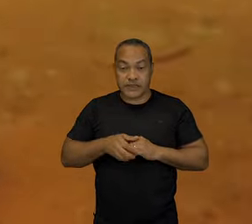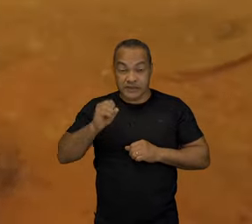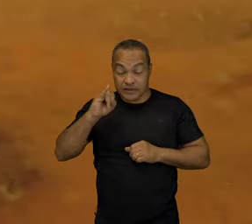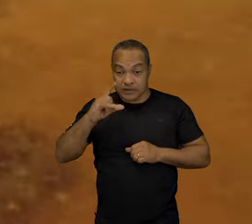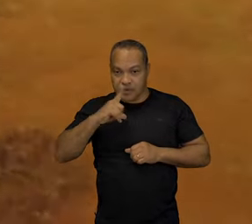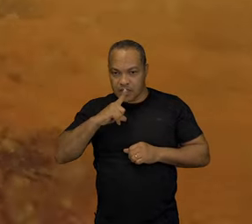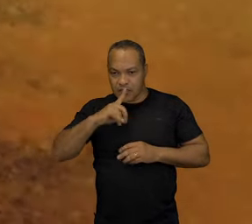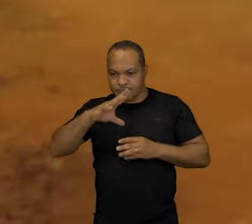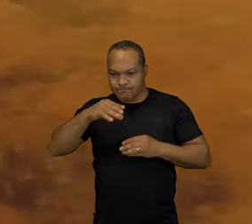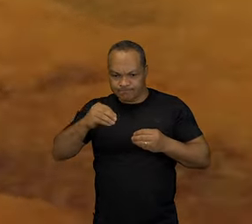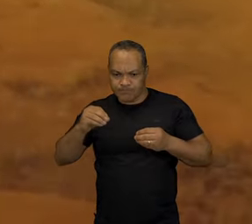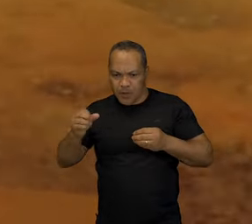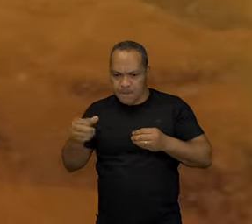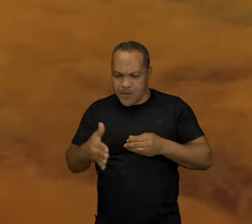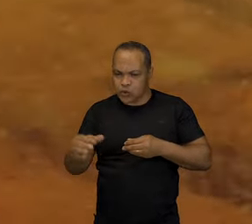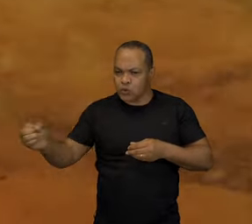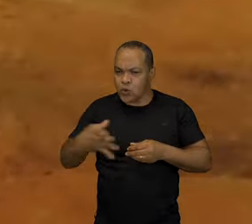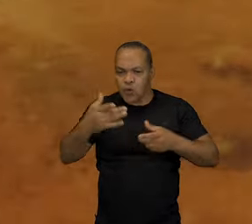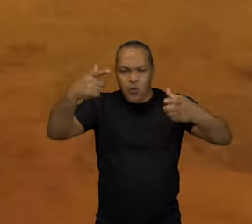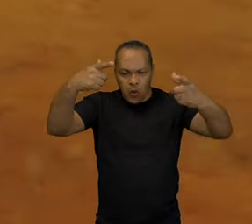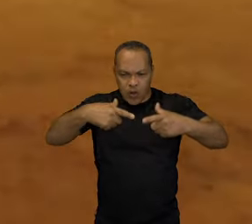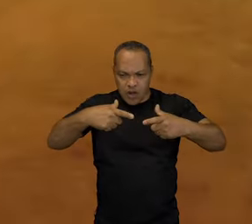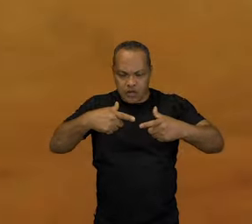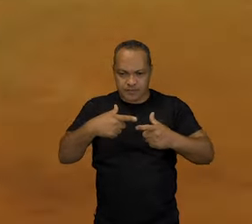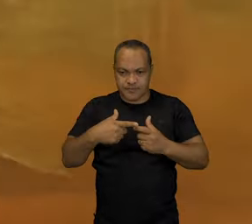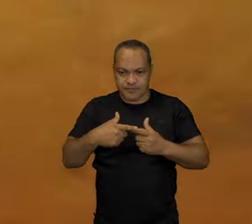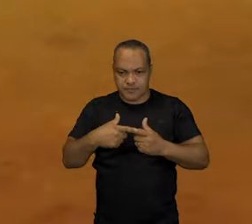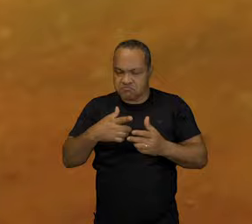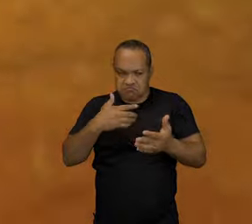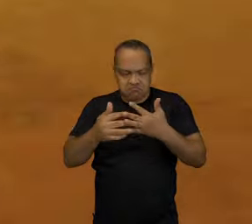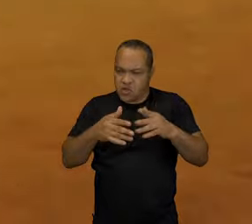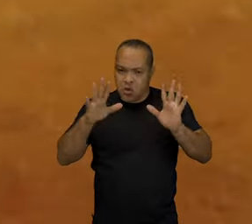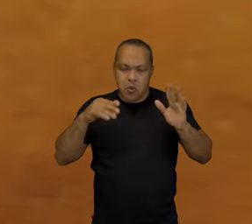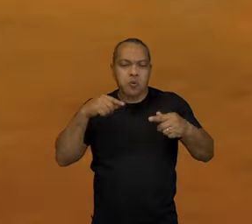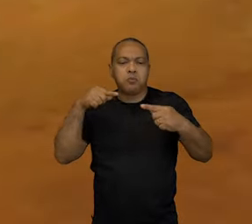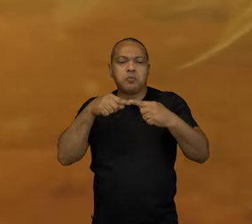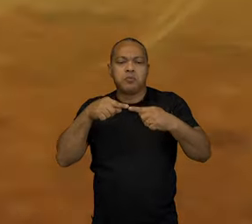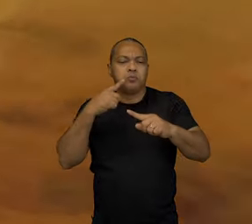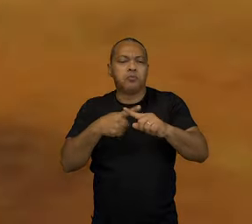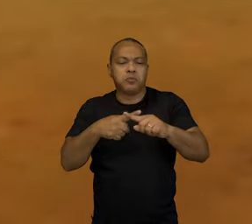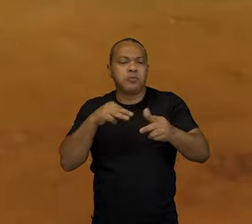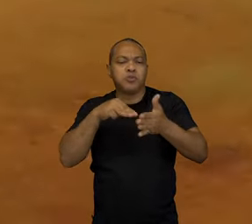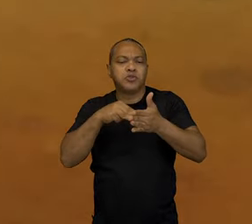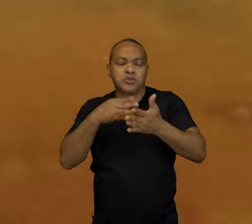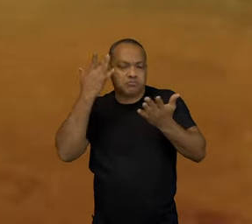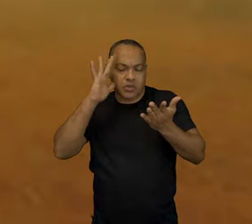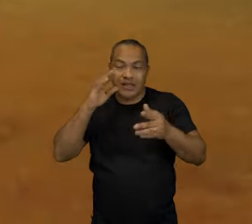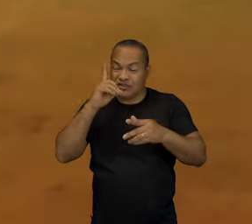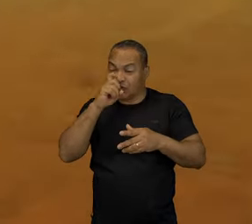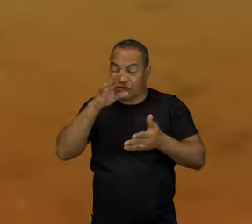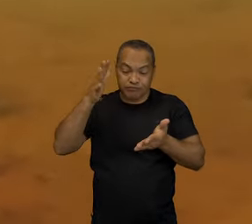quando uma espécie ela é introduzida em um determinado ambiente, por N fatores, muito difícil de